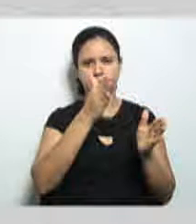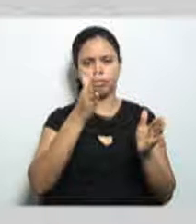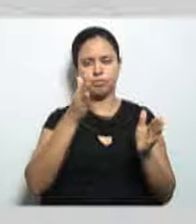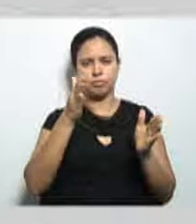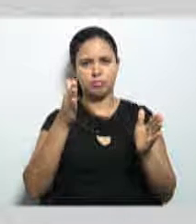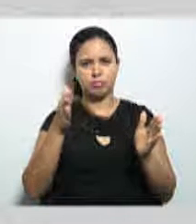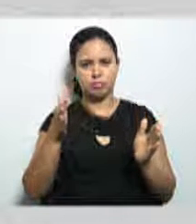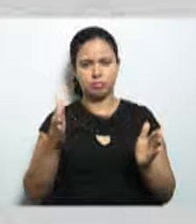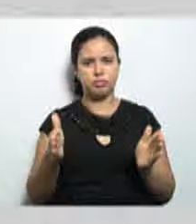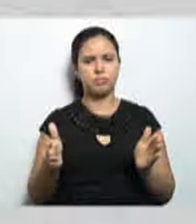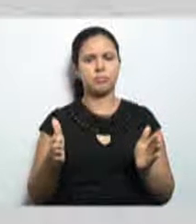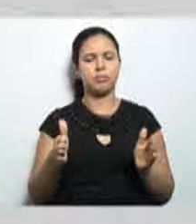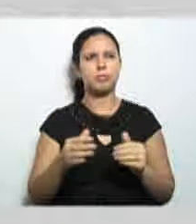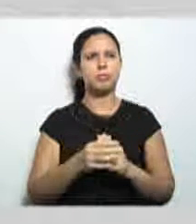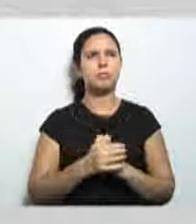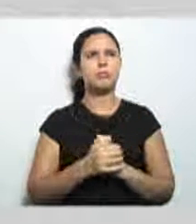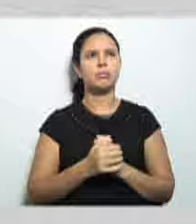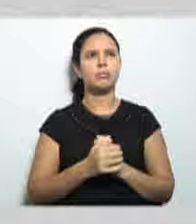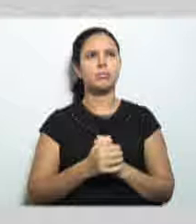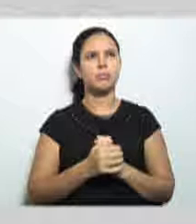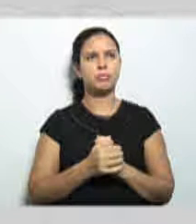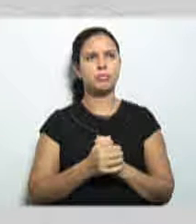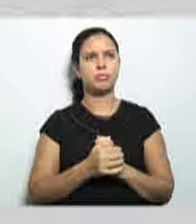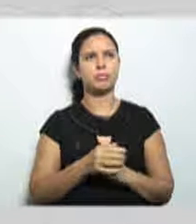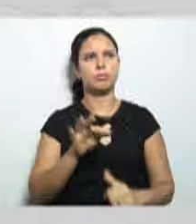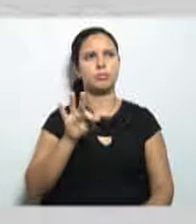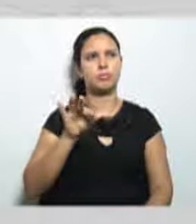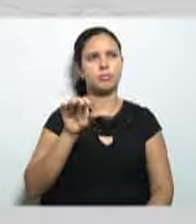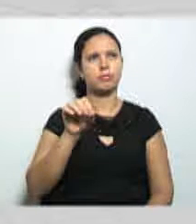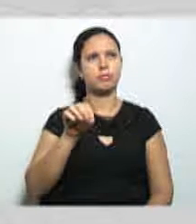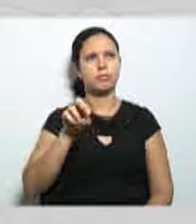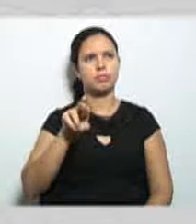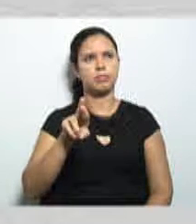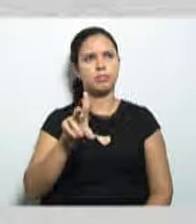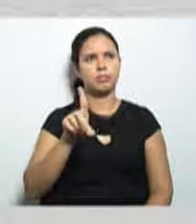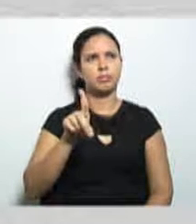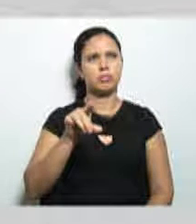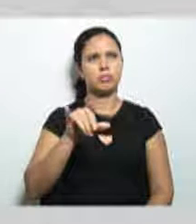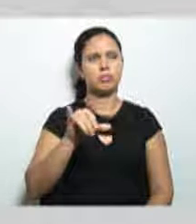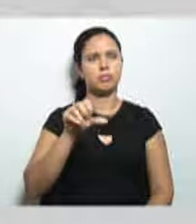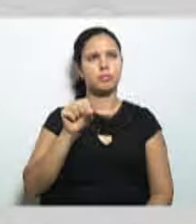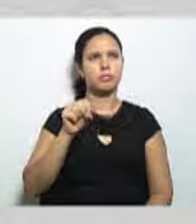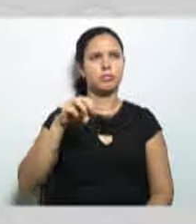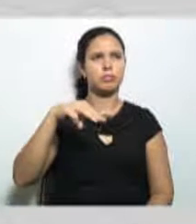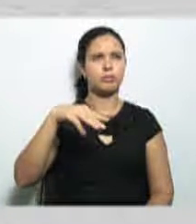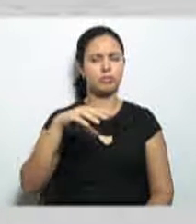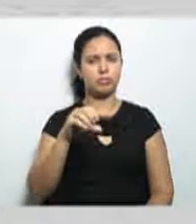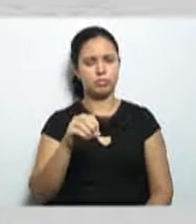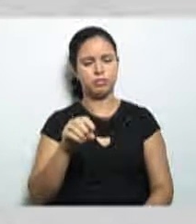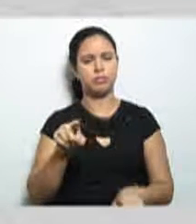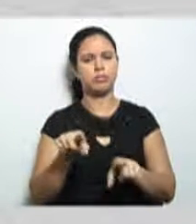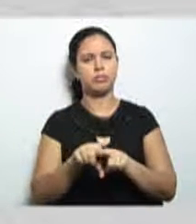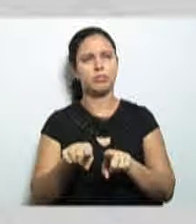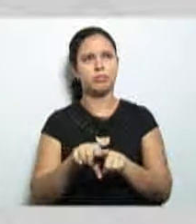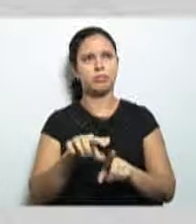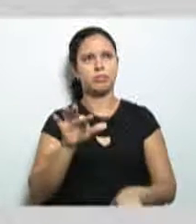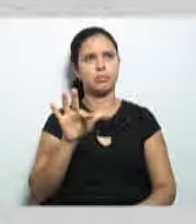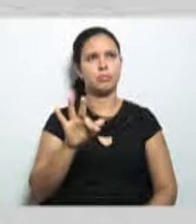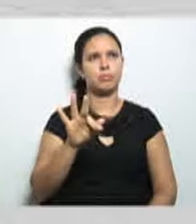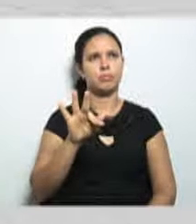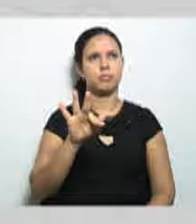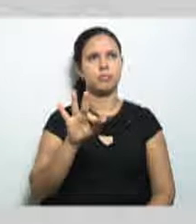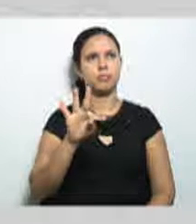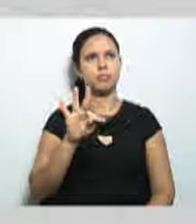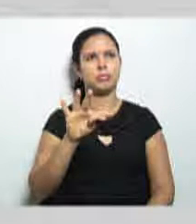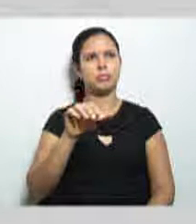de Fordismo e Taylorismo, né? A gente ouve muito, vocês vão ouvir falar ainda